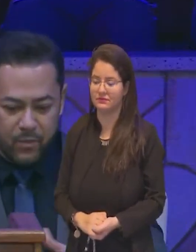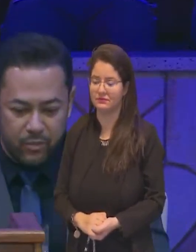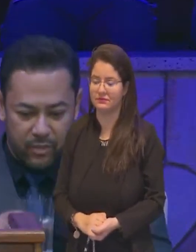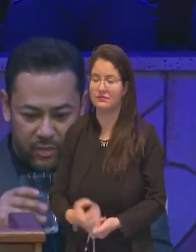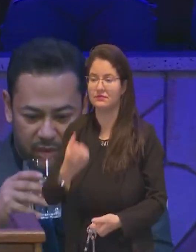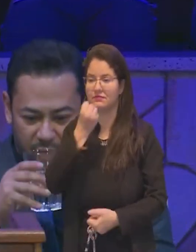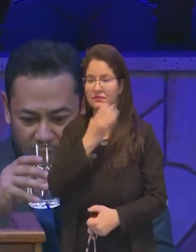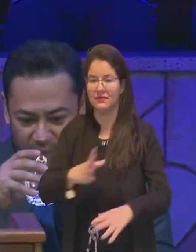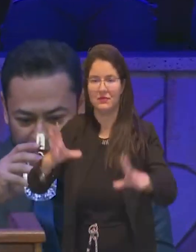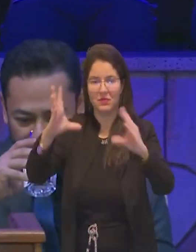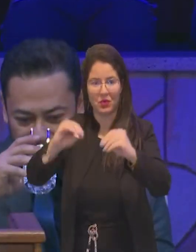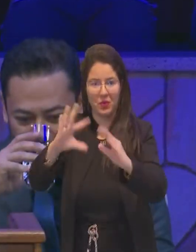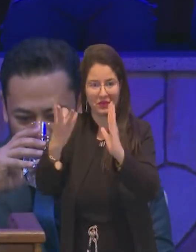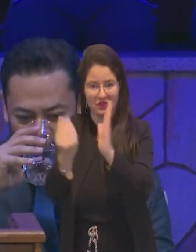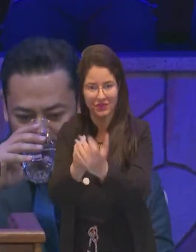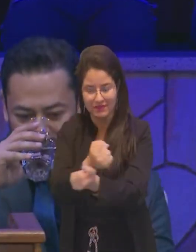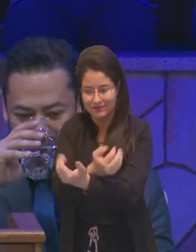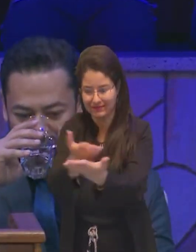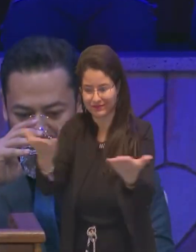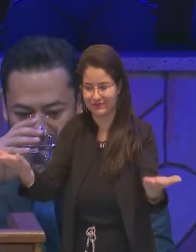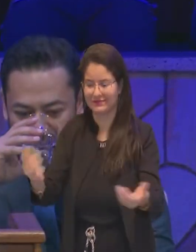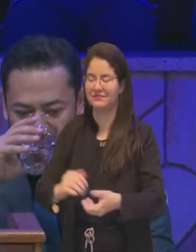Boa noite, igreja.